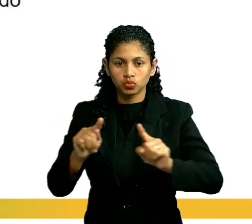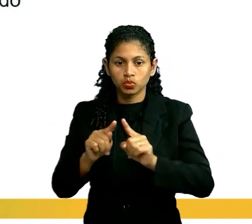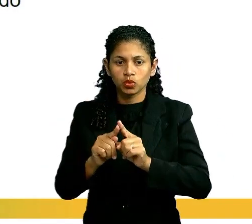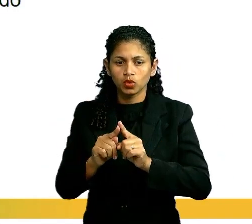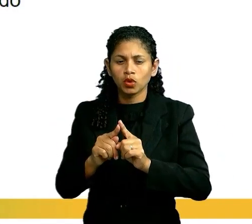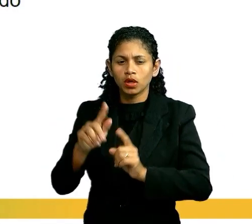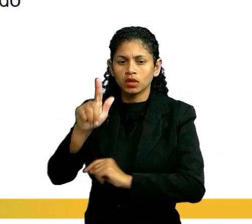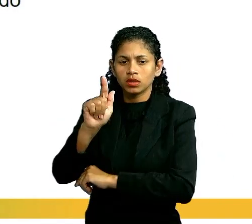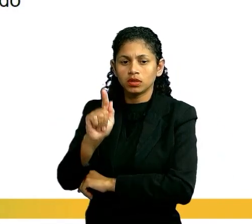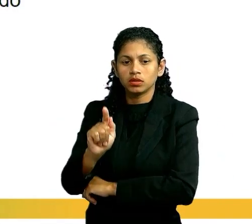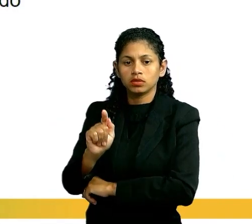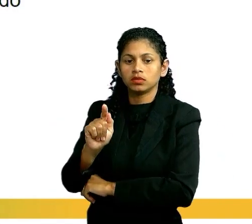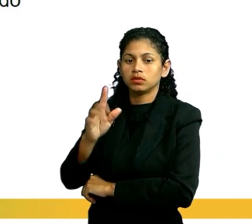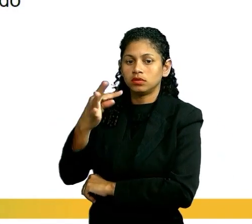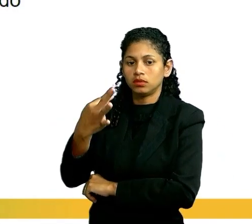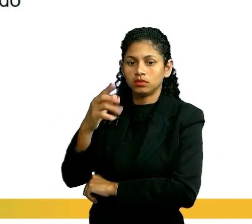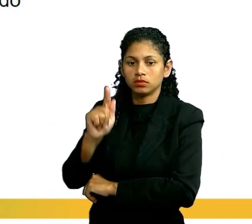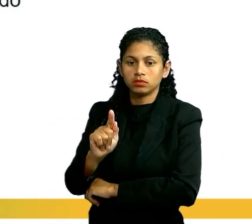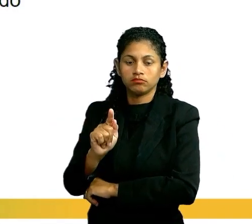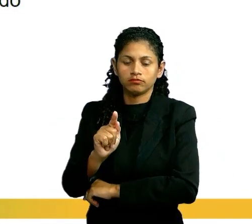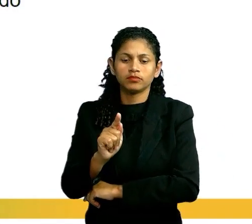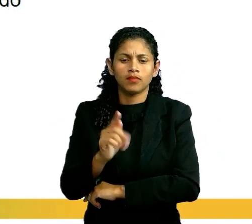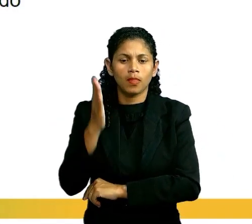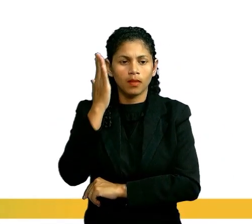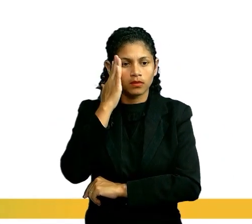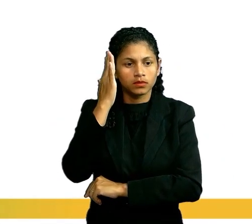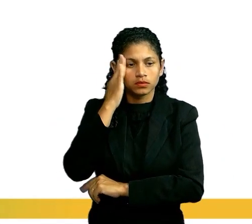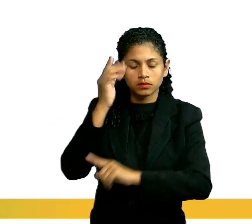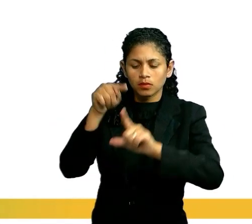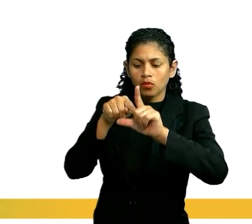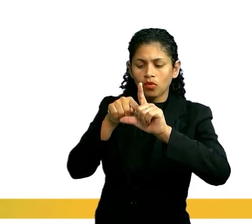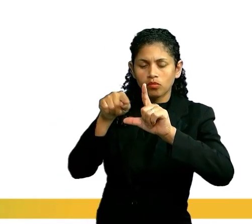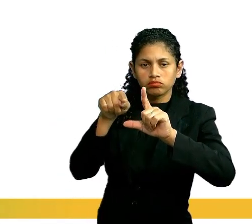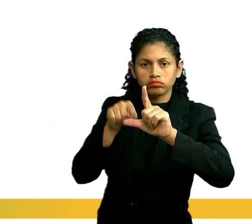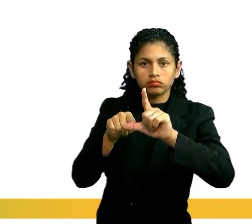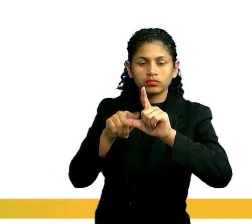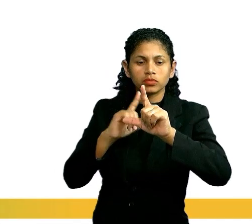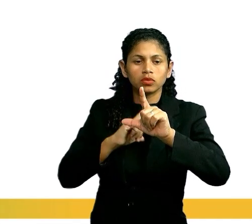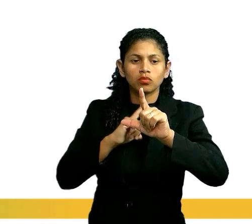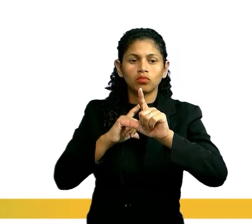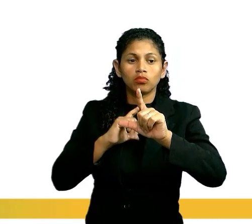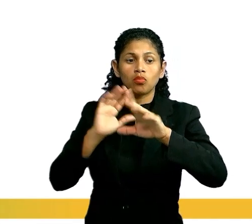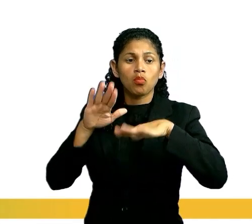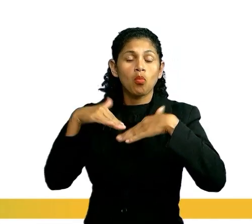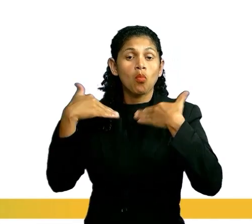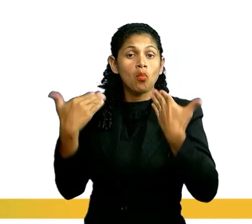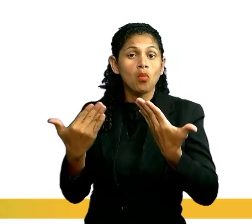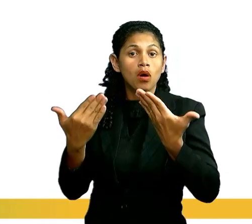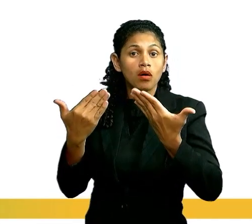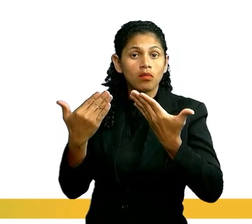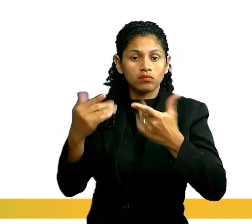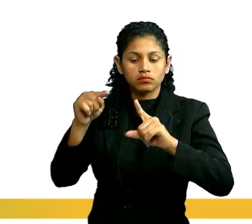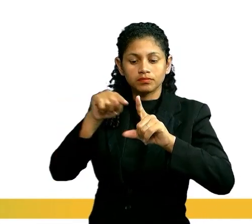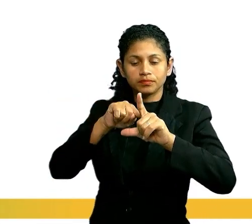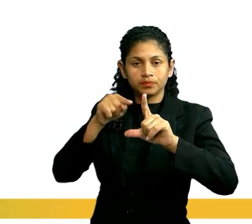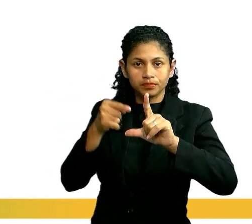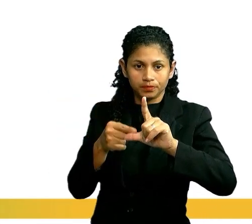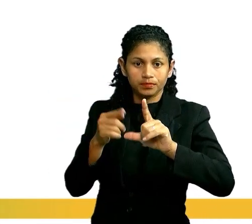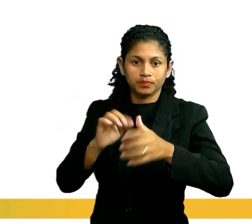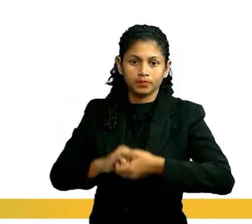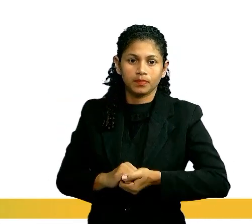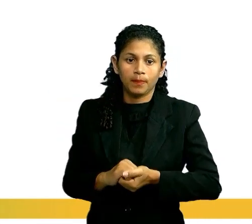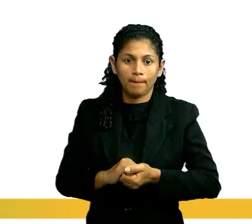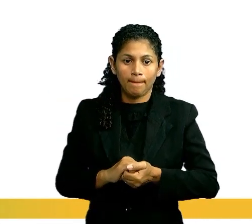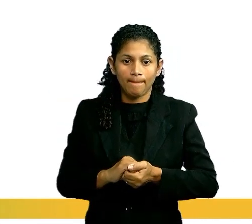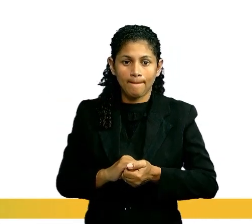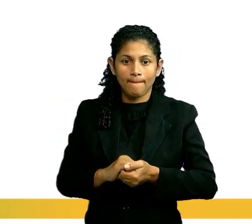que a hipotenusa é 5, qual é o valor do seno desse mesmo ângulo? A tangente de um ângulo é igual à razão entre seus